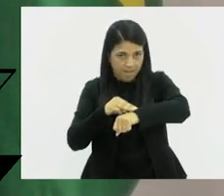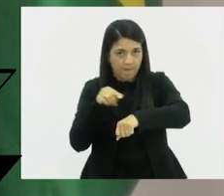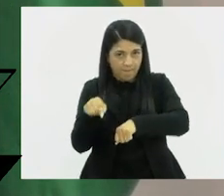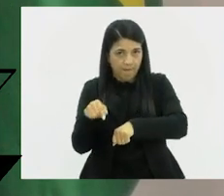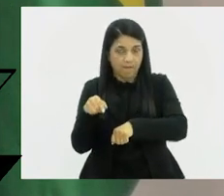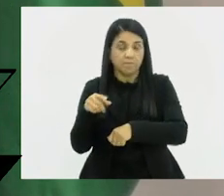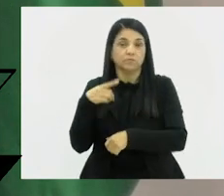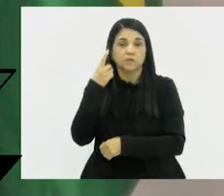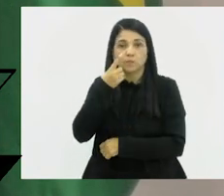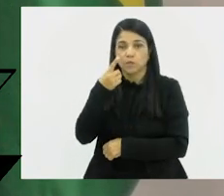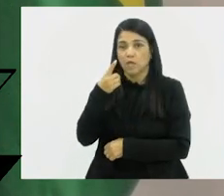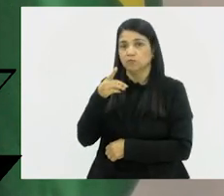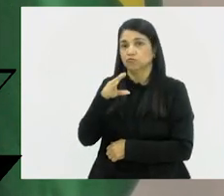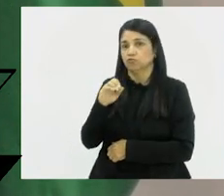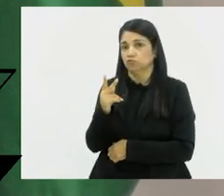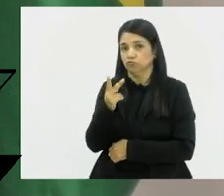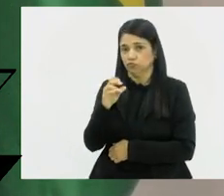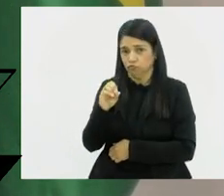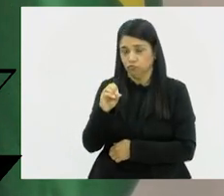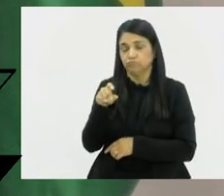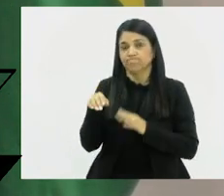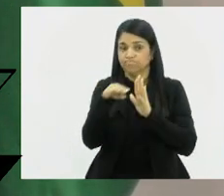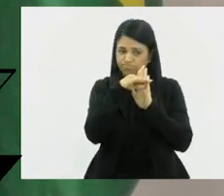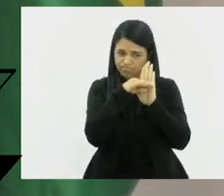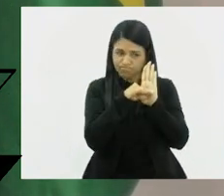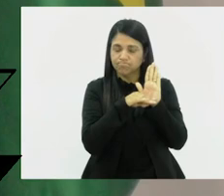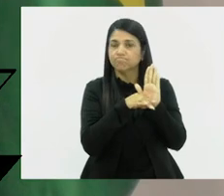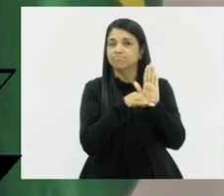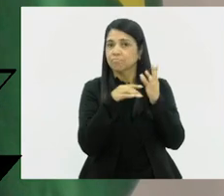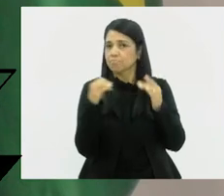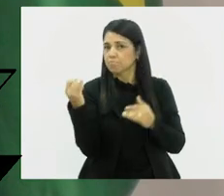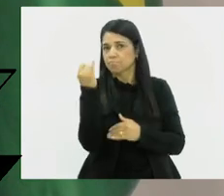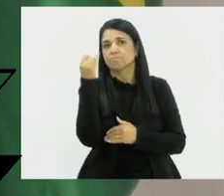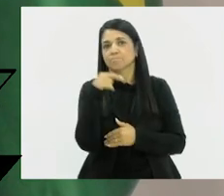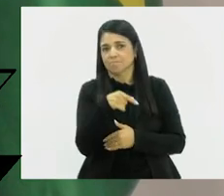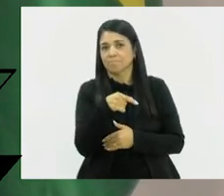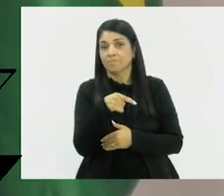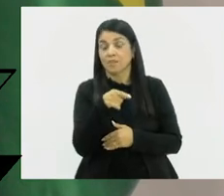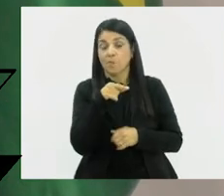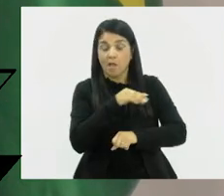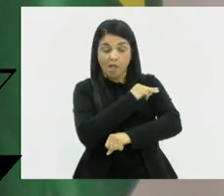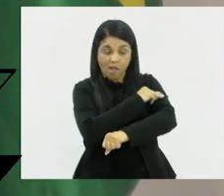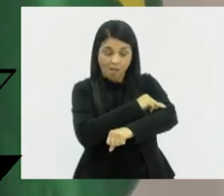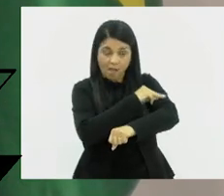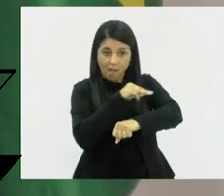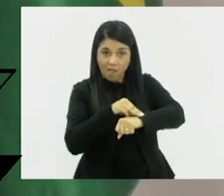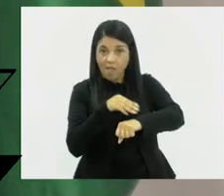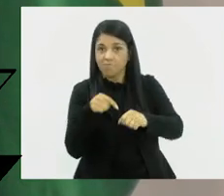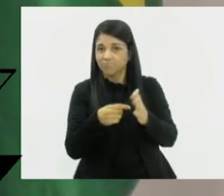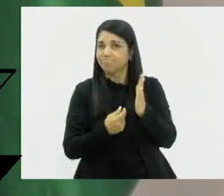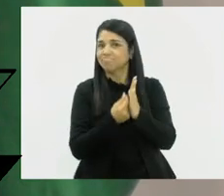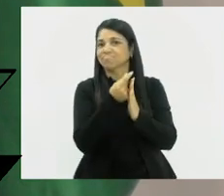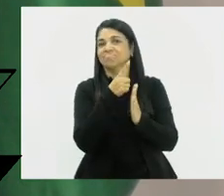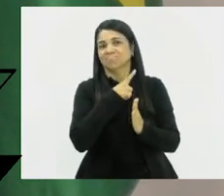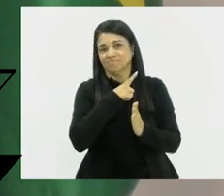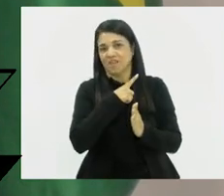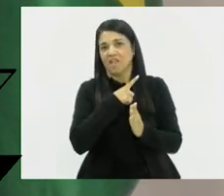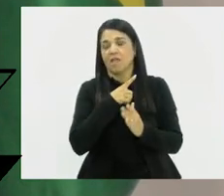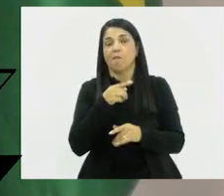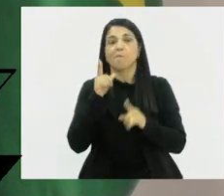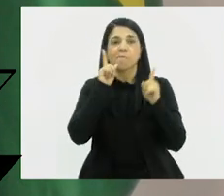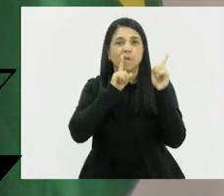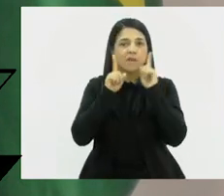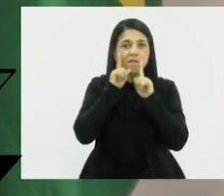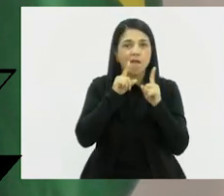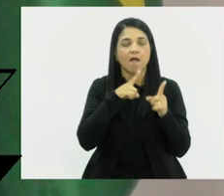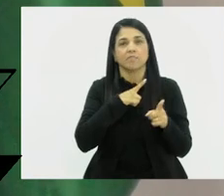bem falou, que é um programa realmente muito sério, muito bom, mas Macaé é uma cidade privilegiada no seu financeiro, como Maricá é,